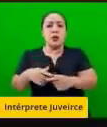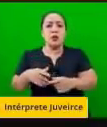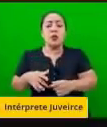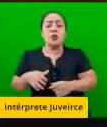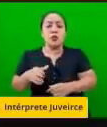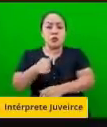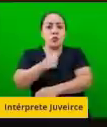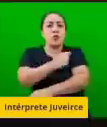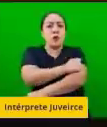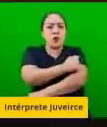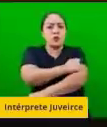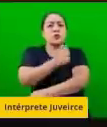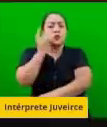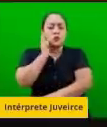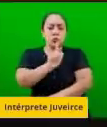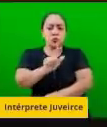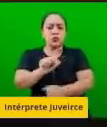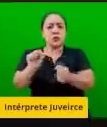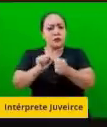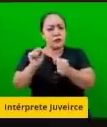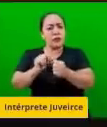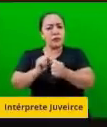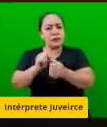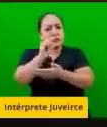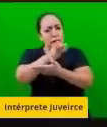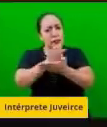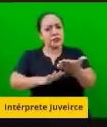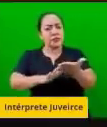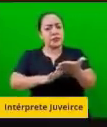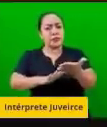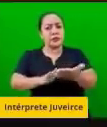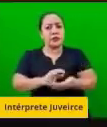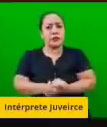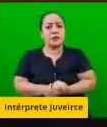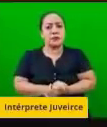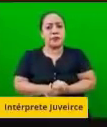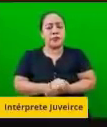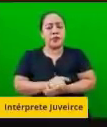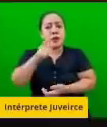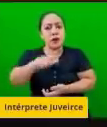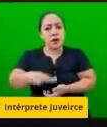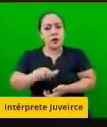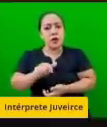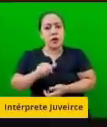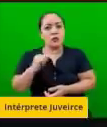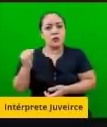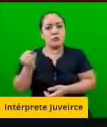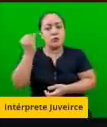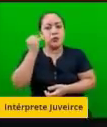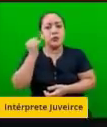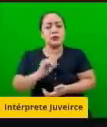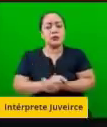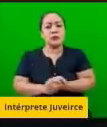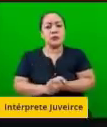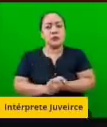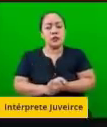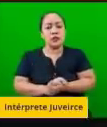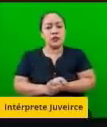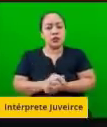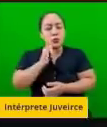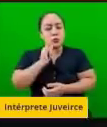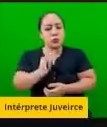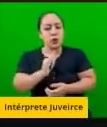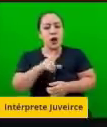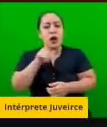essa questão. A outra importante informação que a gente tem é que a gente pode construí-lo